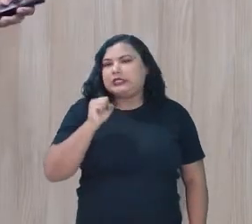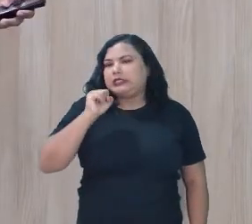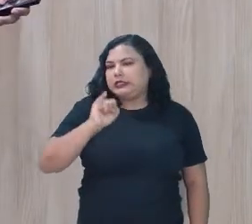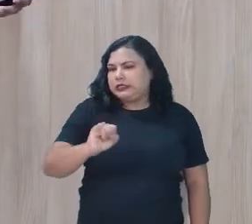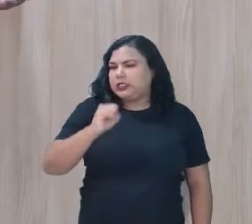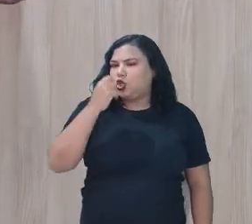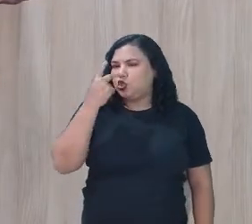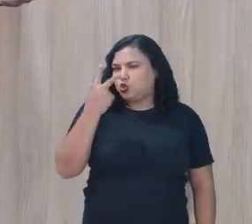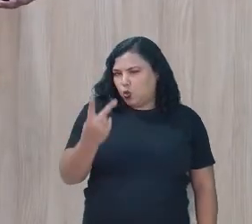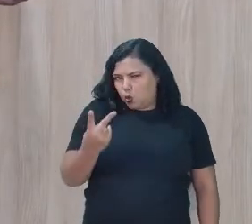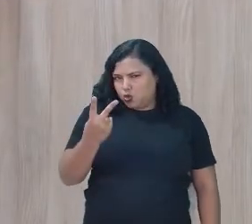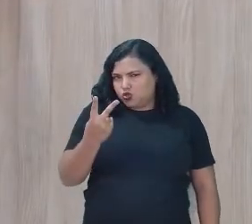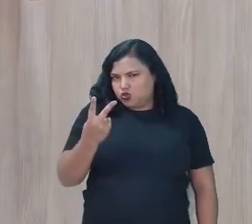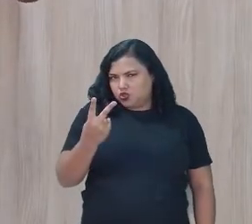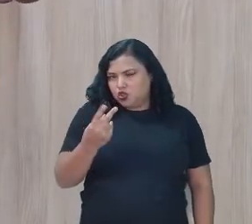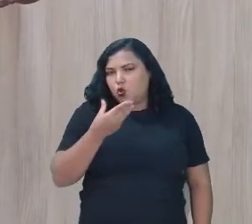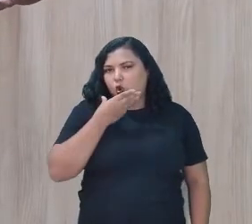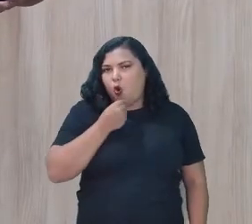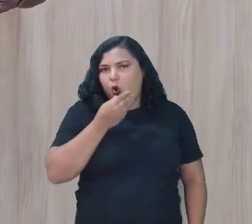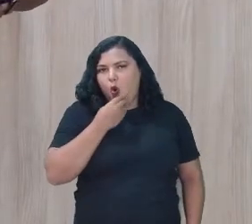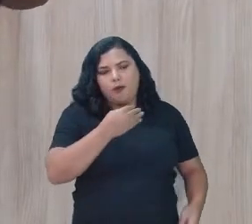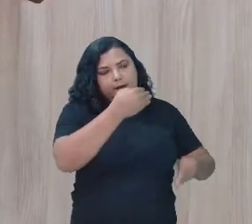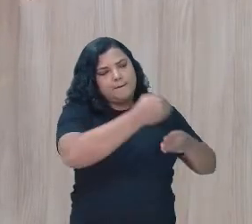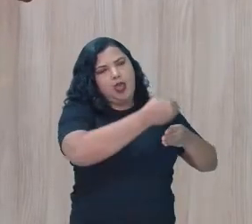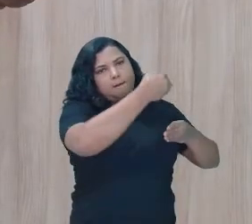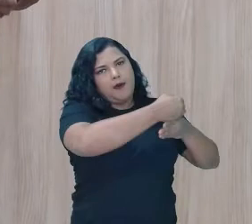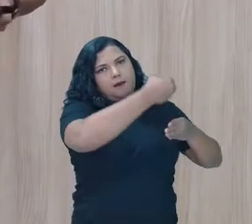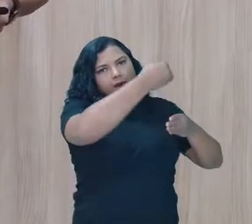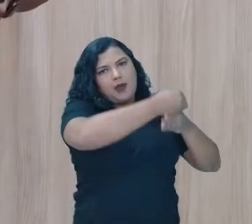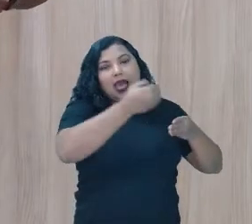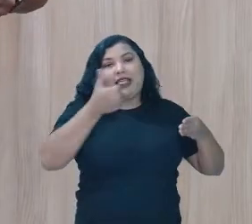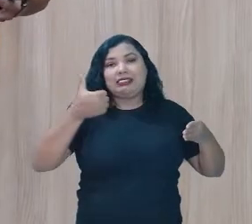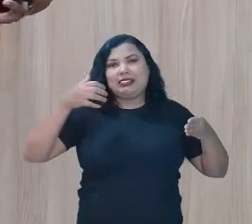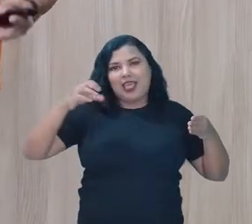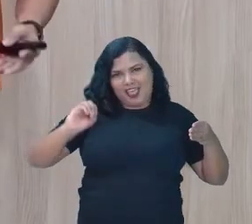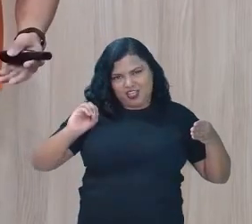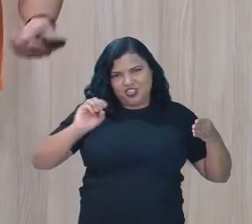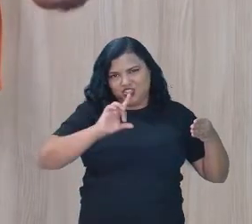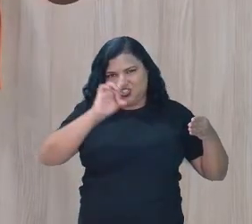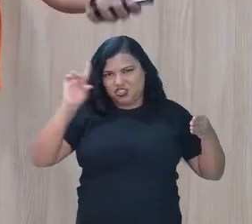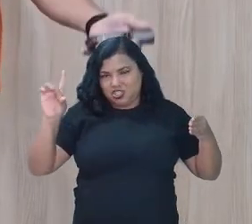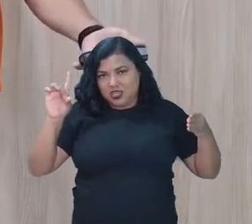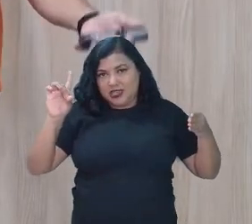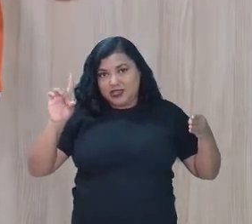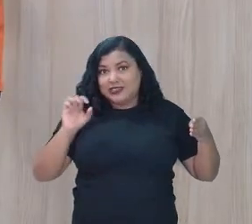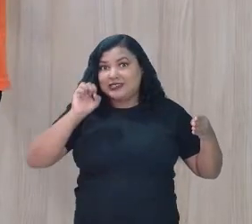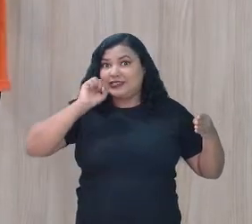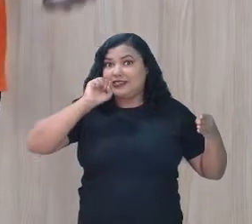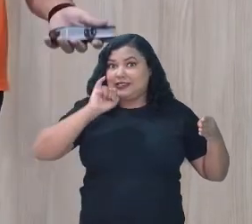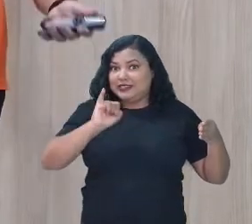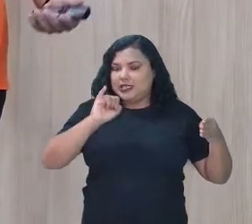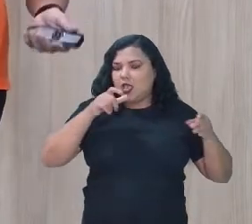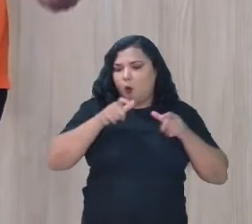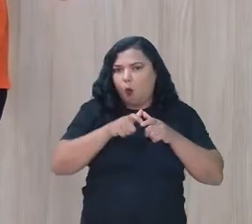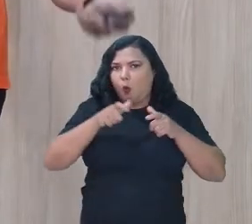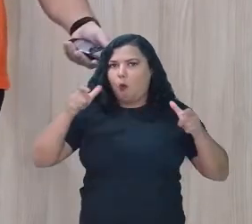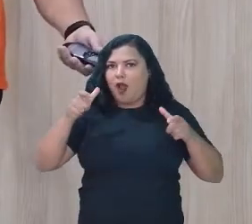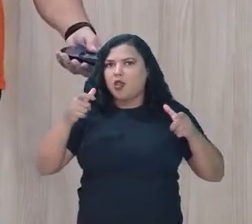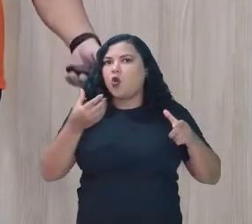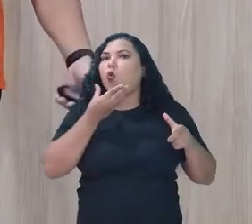certo? E o tempo necessário para construir o mesmo muro, claro que vai diminuir, porque a gente aumentou a quantidade